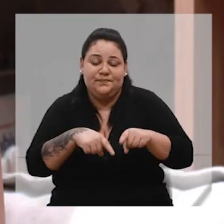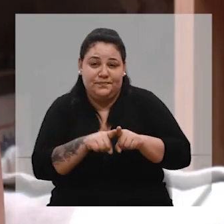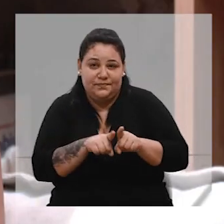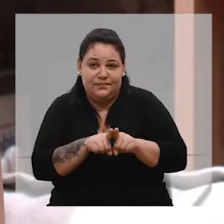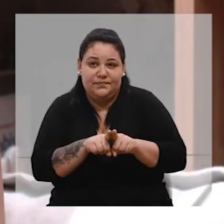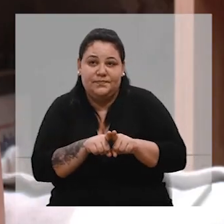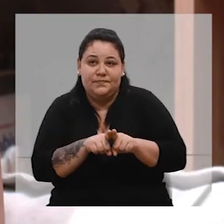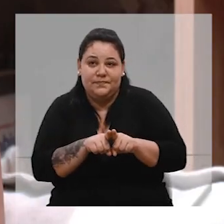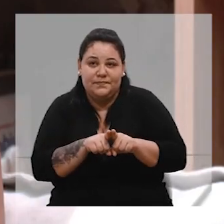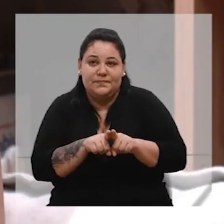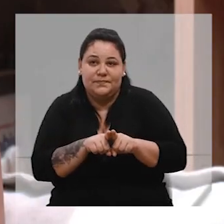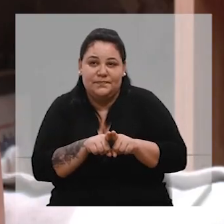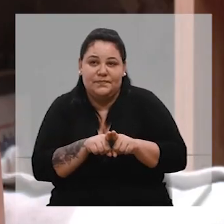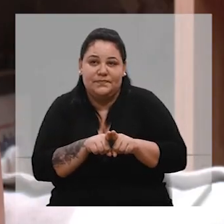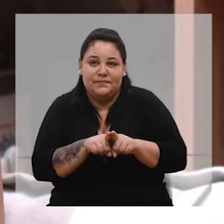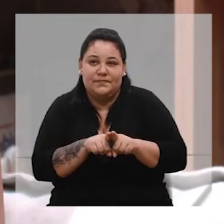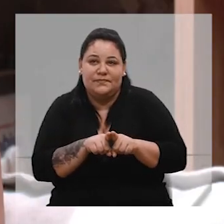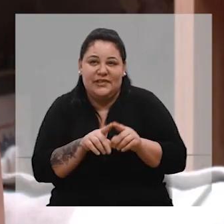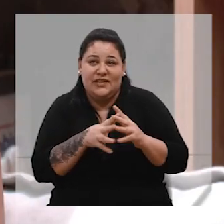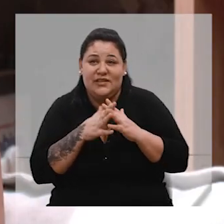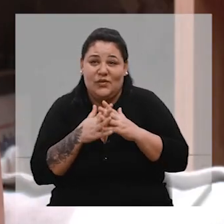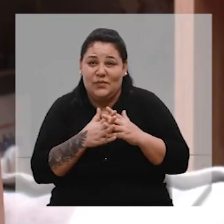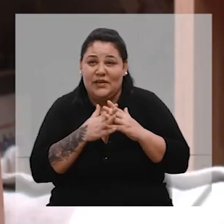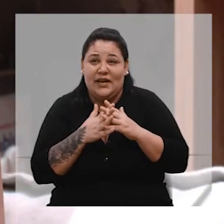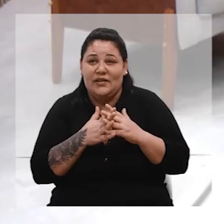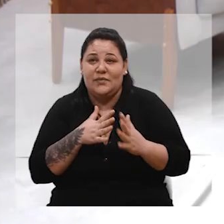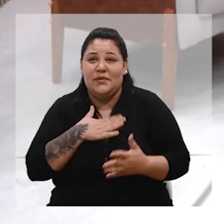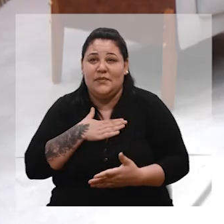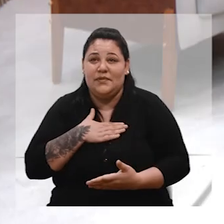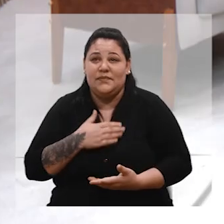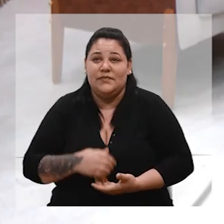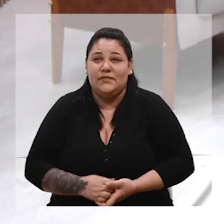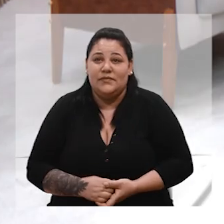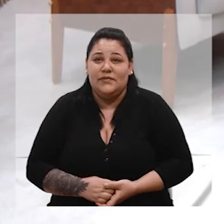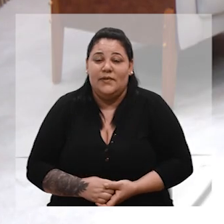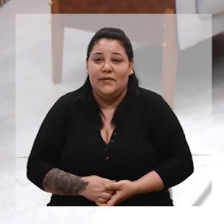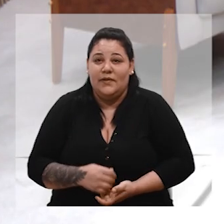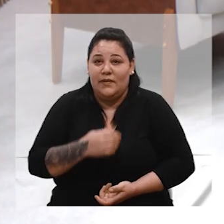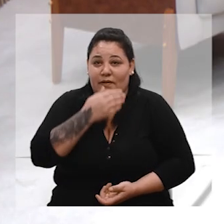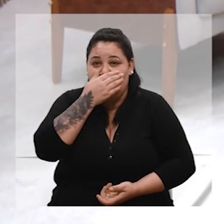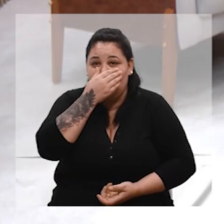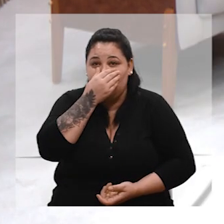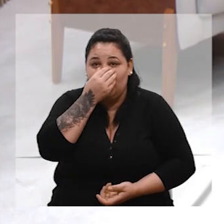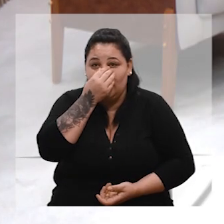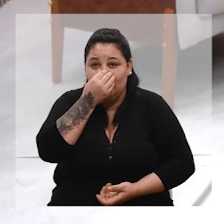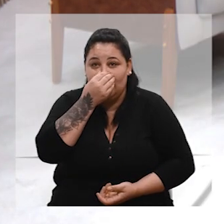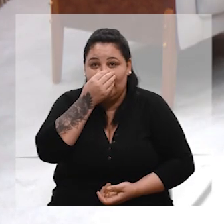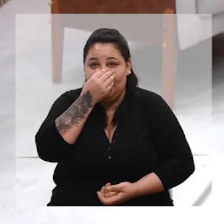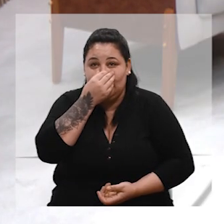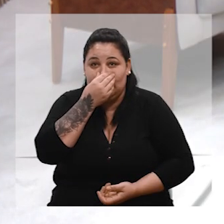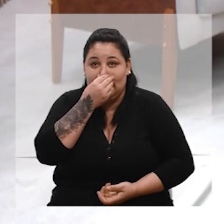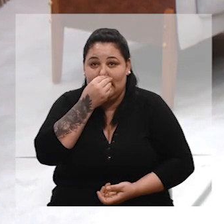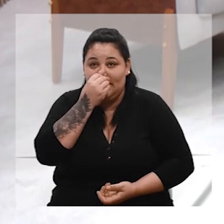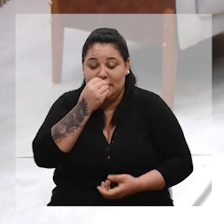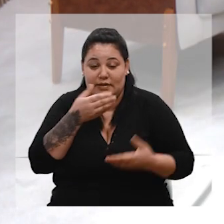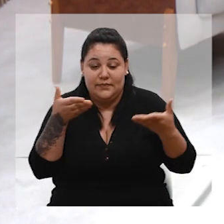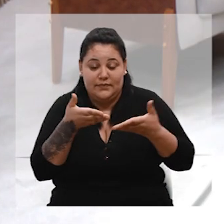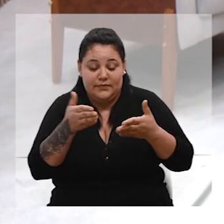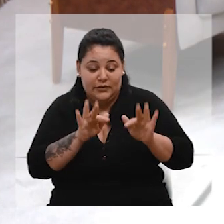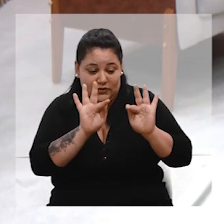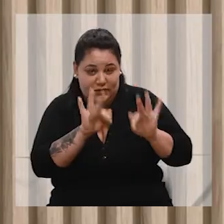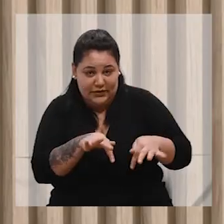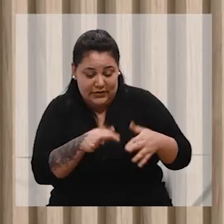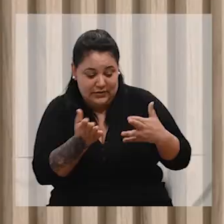coisas, sabe? Daí ela dá uma complicada. Artes e português? Então agora a gente